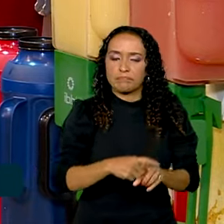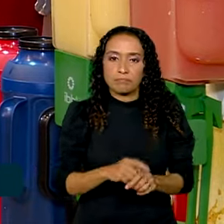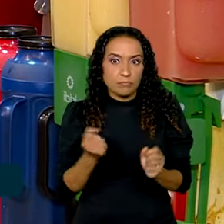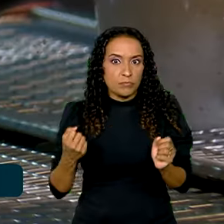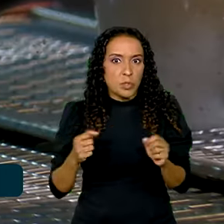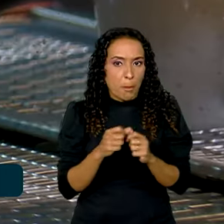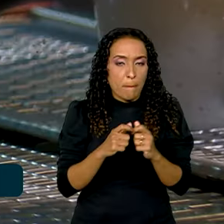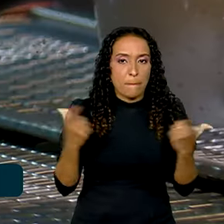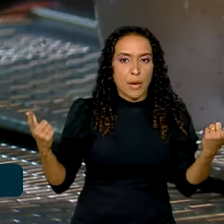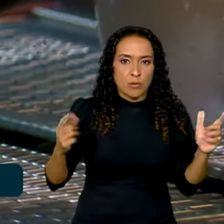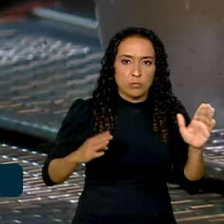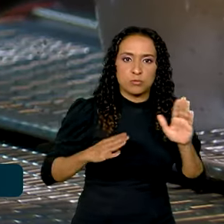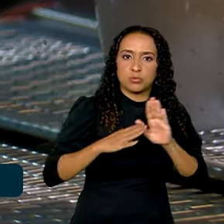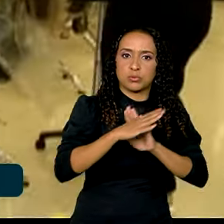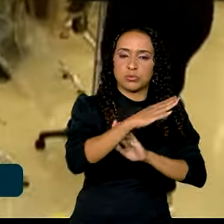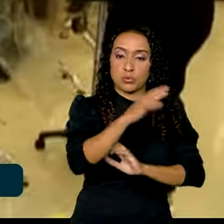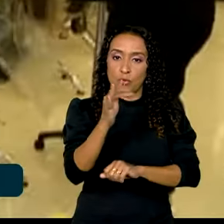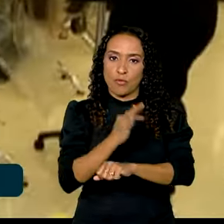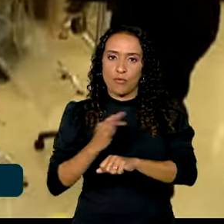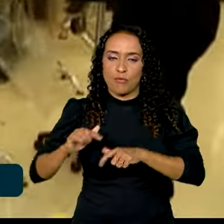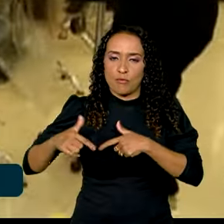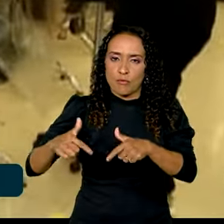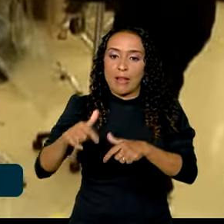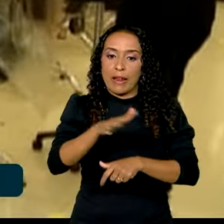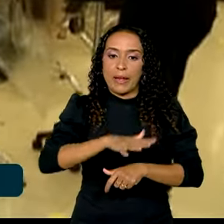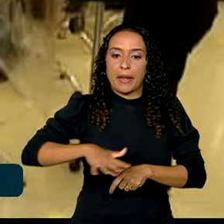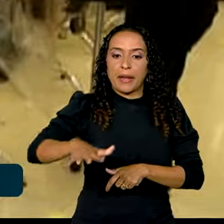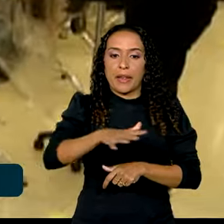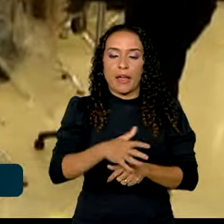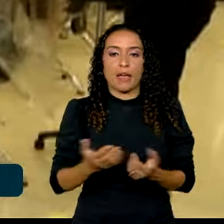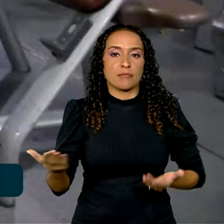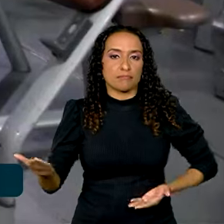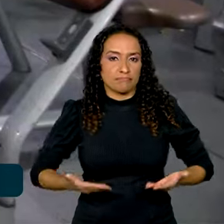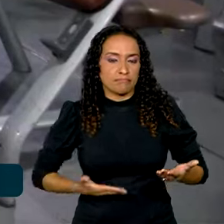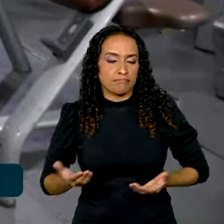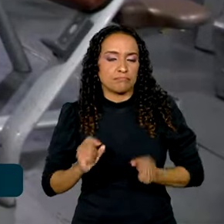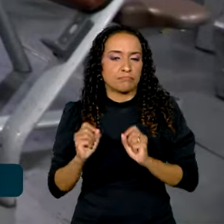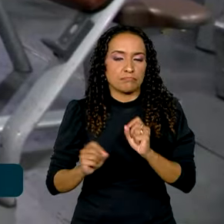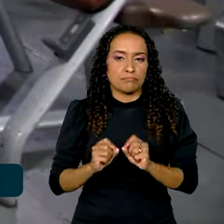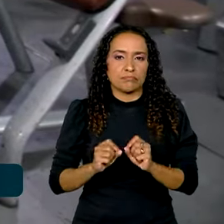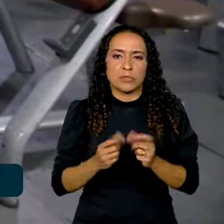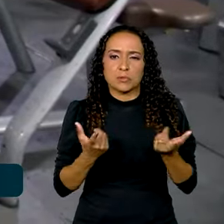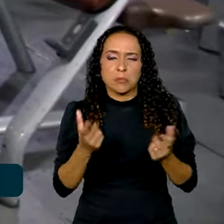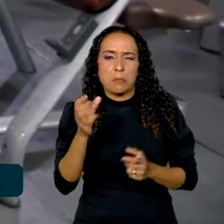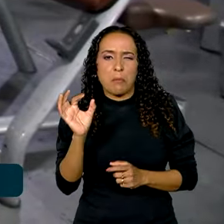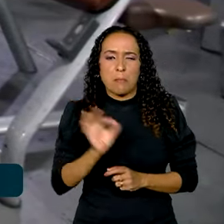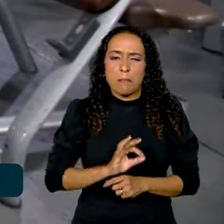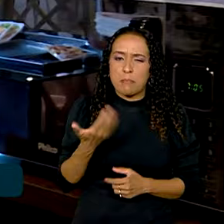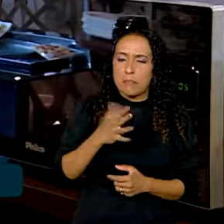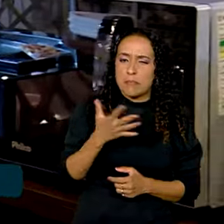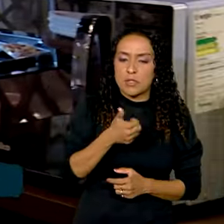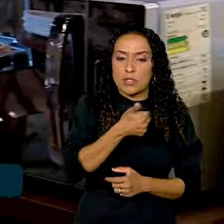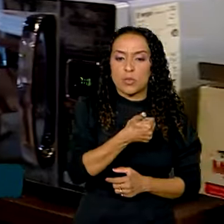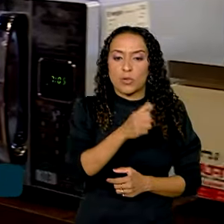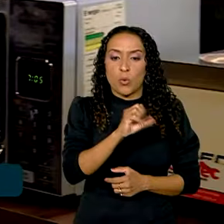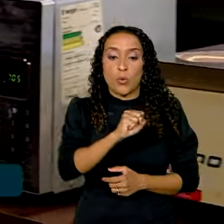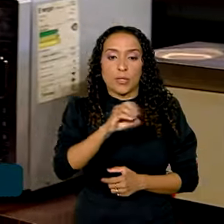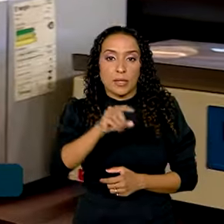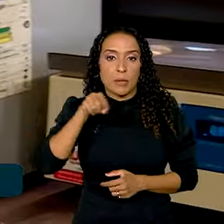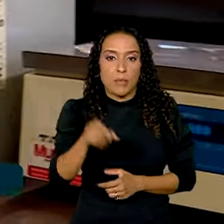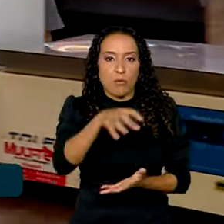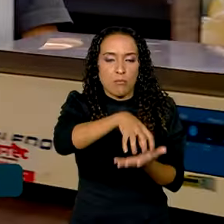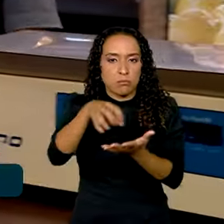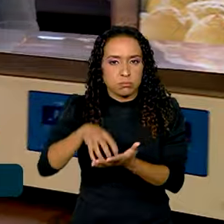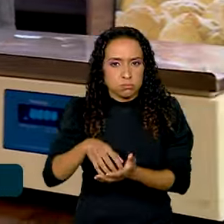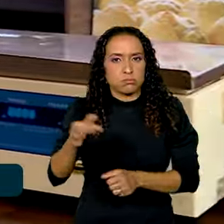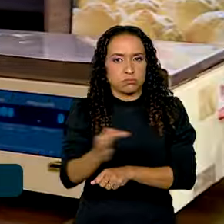maior crescimento do emprego formal ocorreu no setor de serviços, com um saldo de cerca de 80 mil postos formais